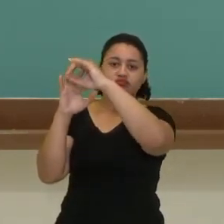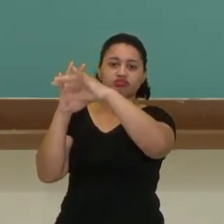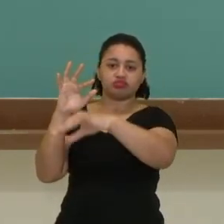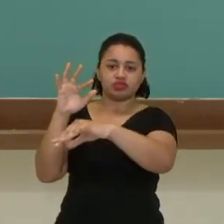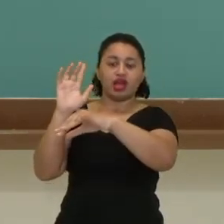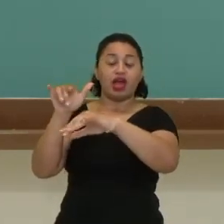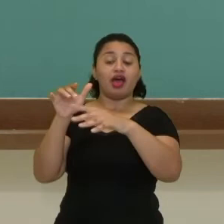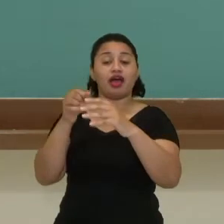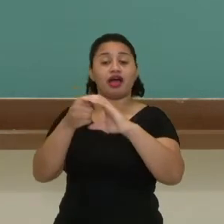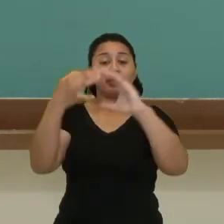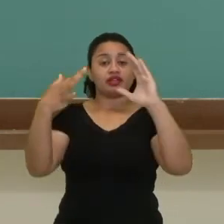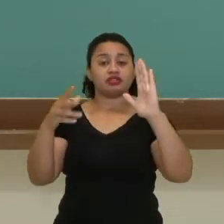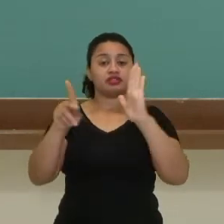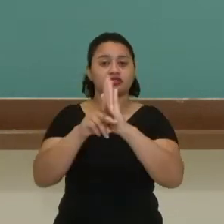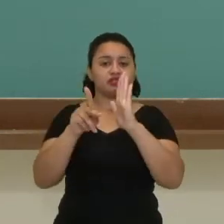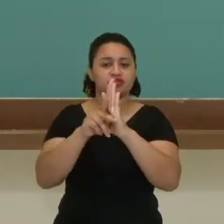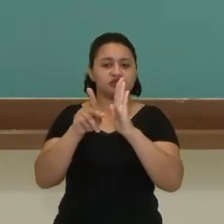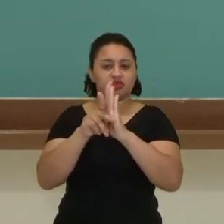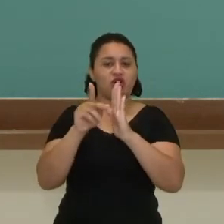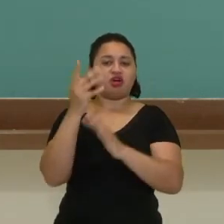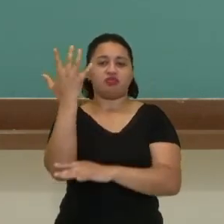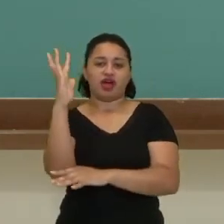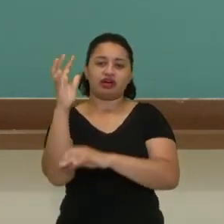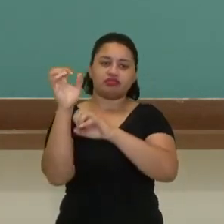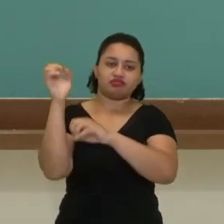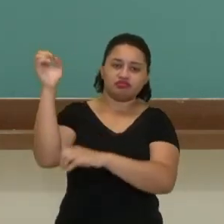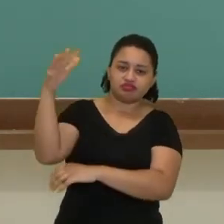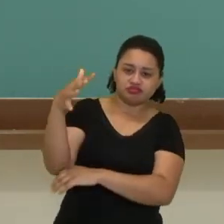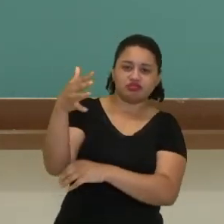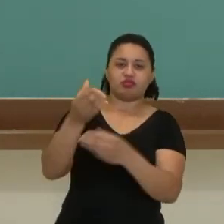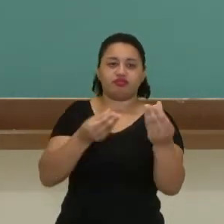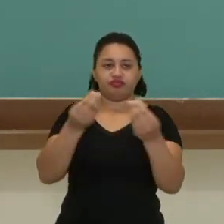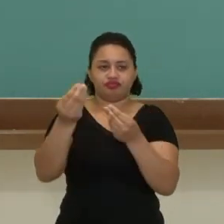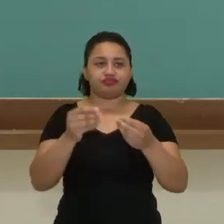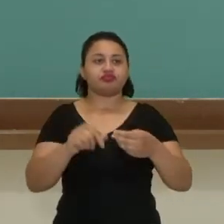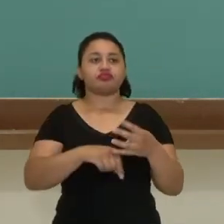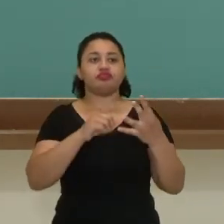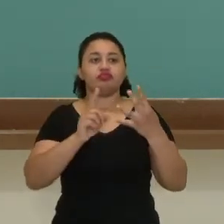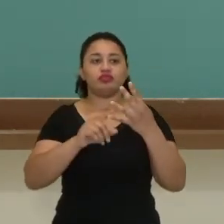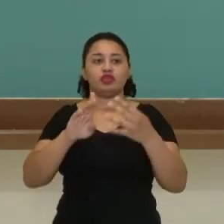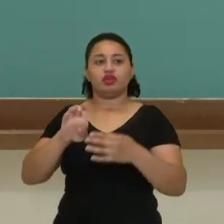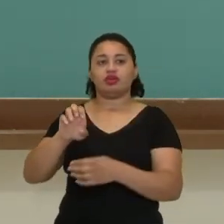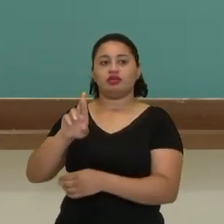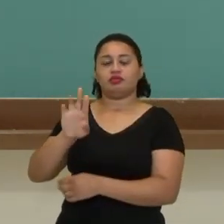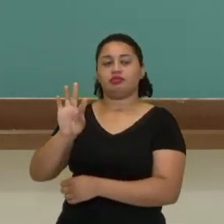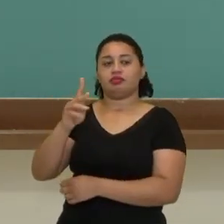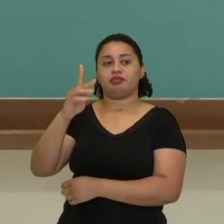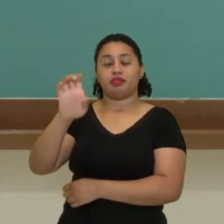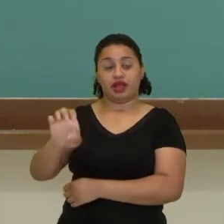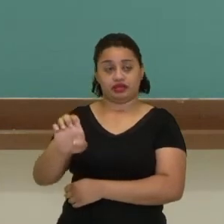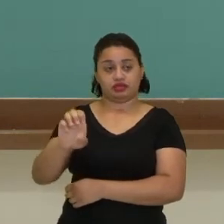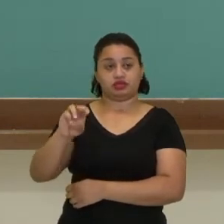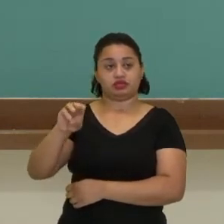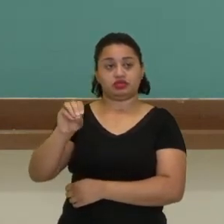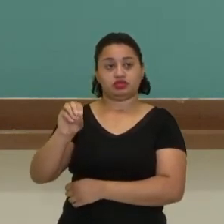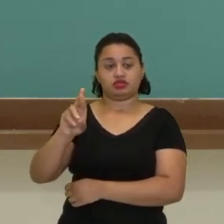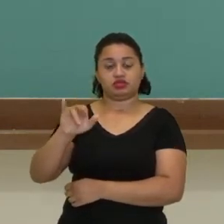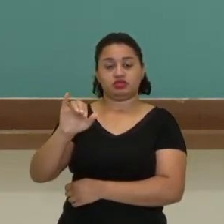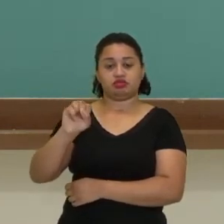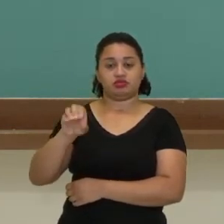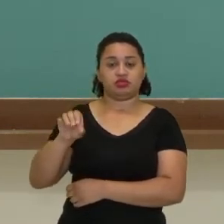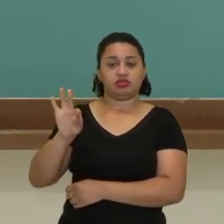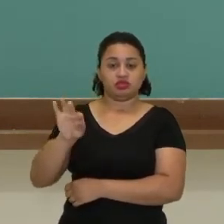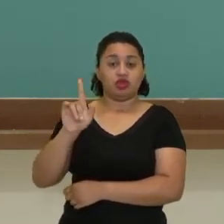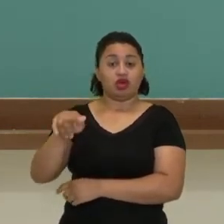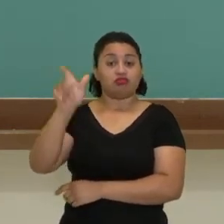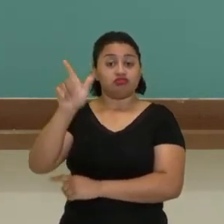nos vãos das folhas. Bem interessante, bem bonito. Okay? Berthe Morisot, aqui a gente tem uma representante feminina dentro